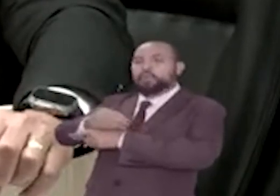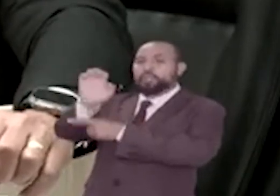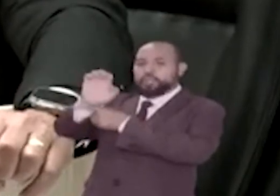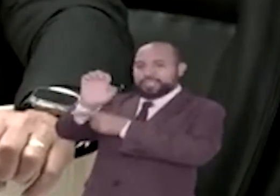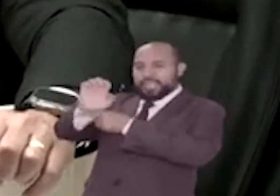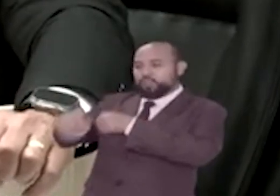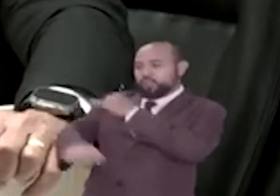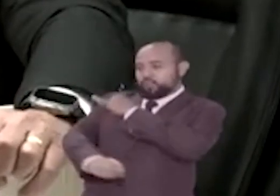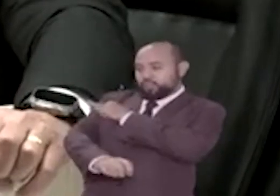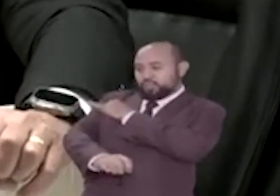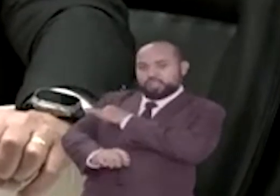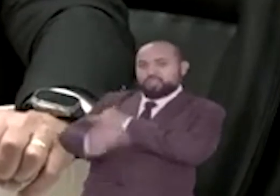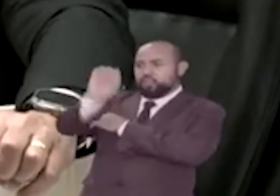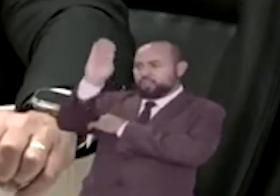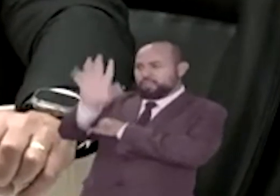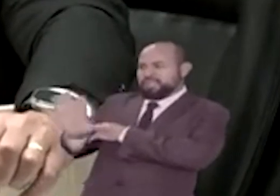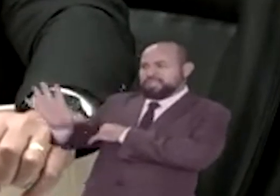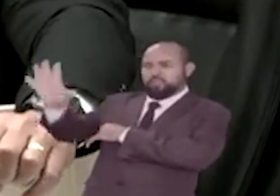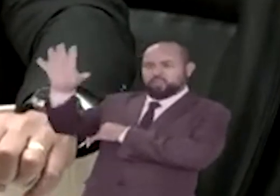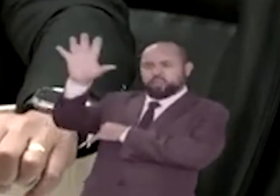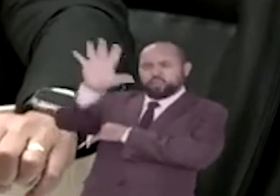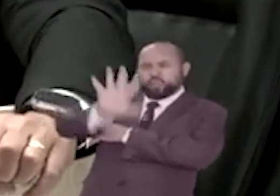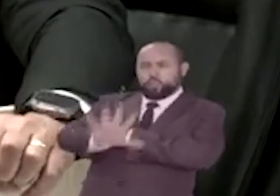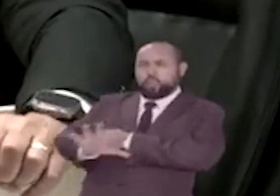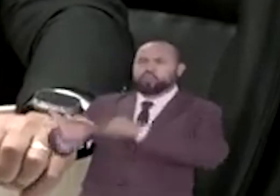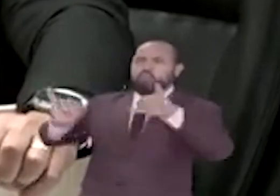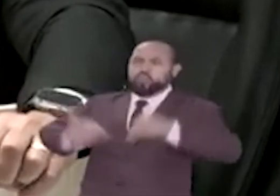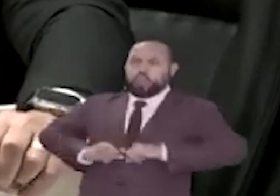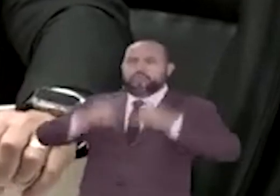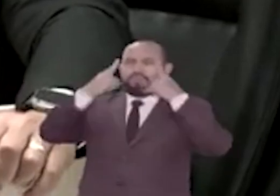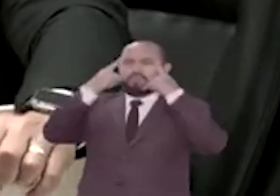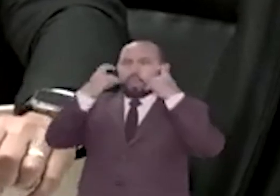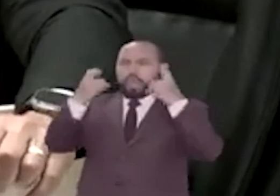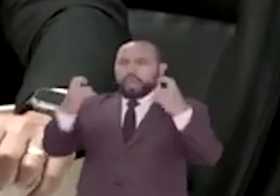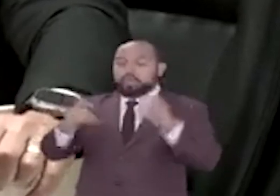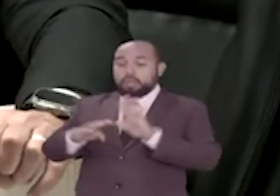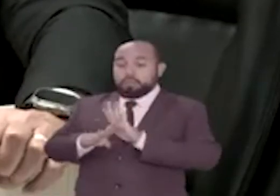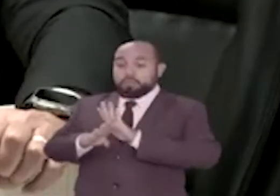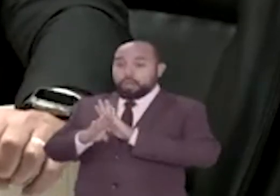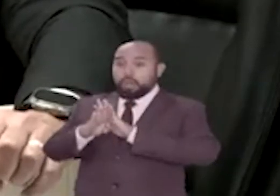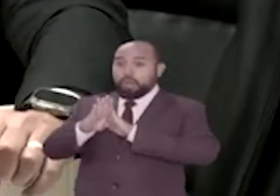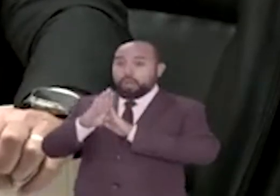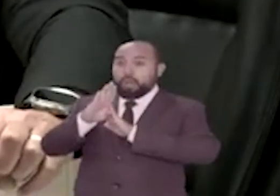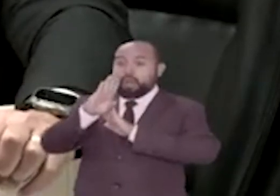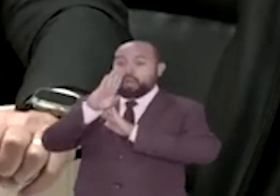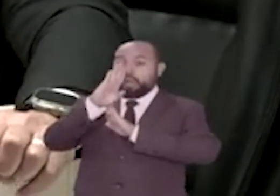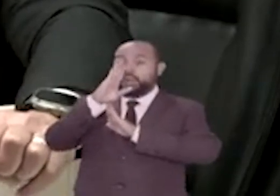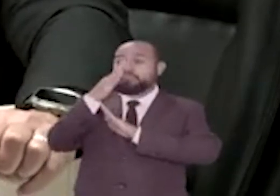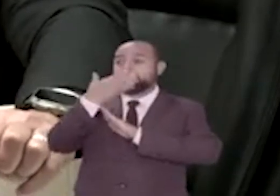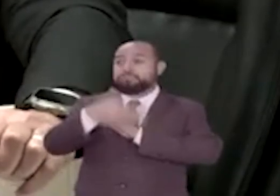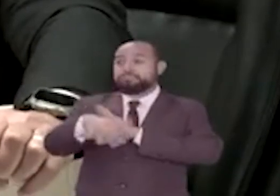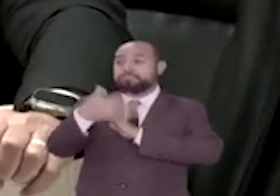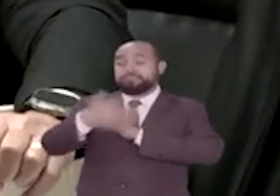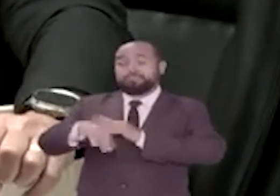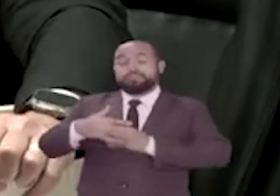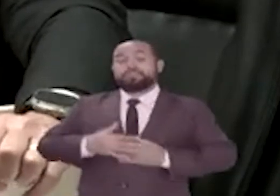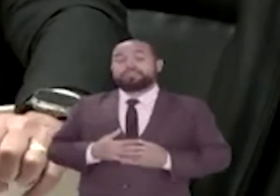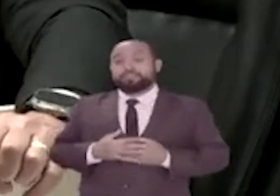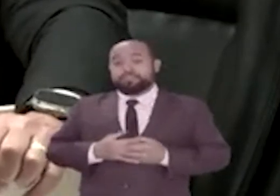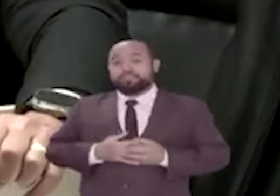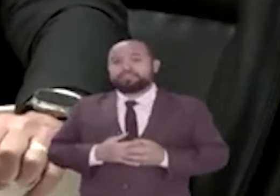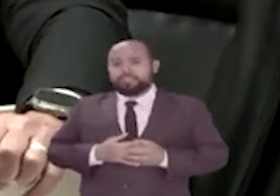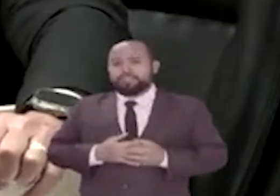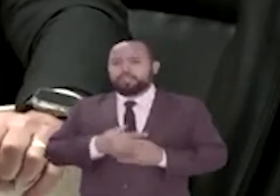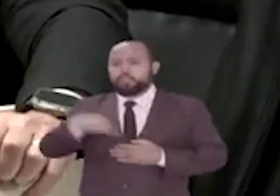números de violências são assustadoras ainda, mesmo com a Lei Maria da Penha, né? A